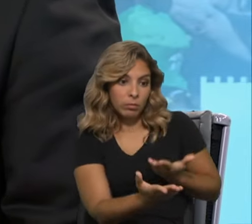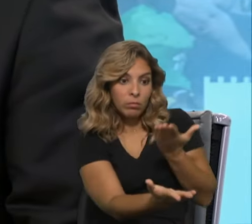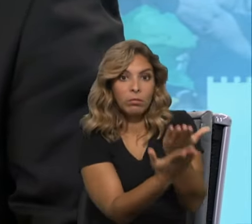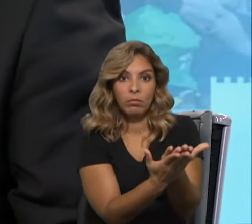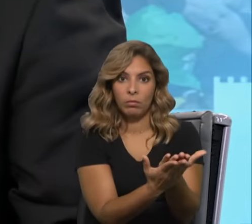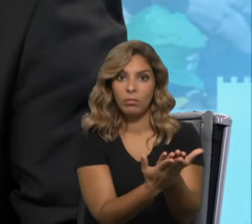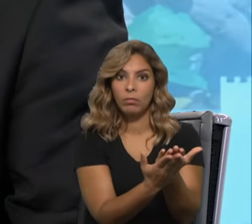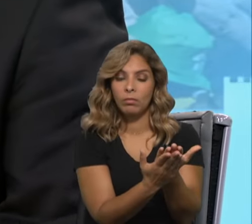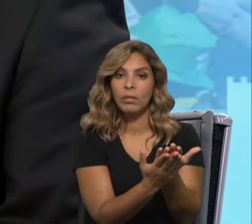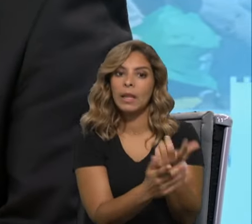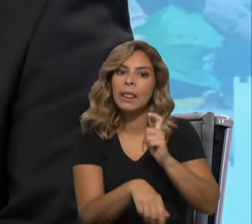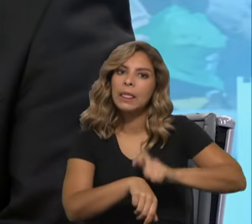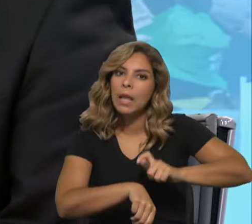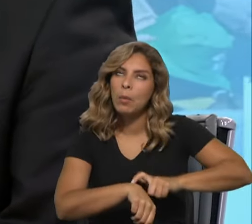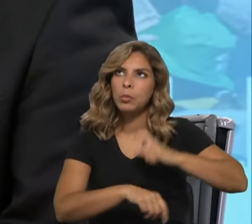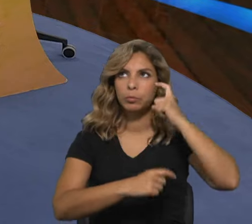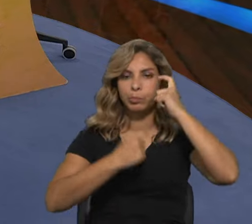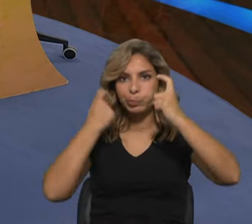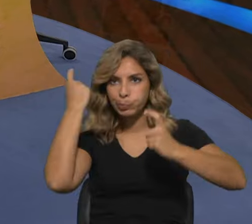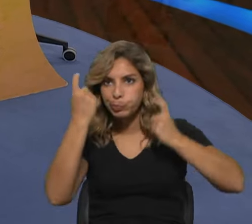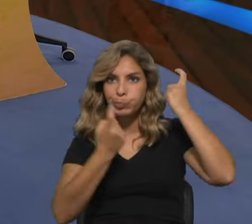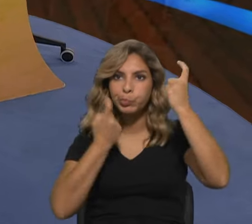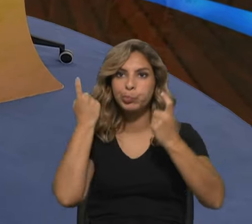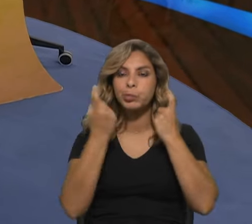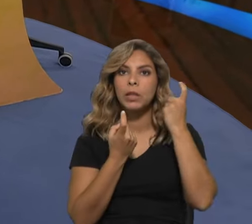tenha um tempo de discernimento e possa